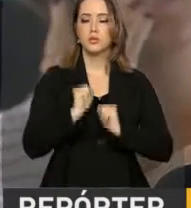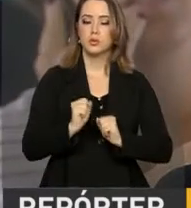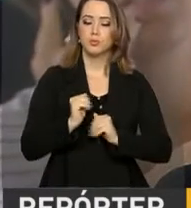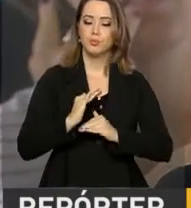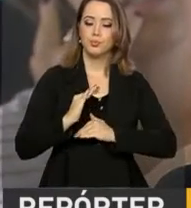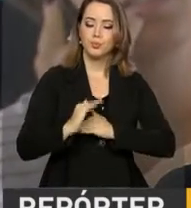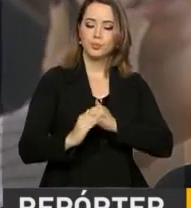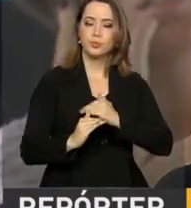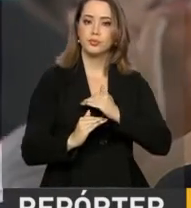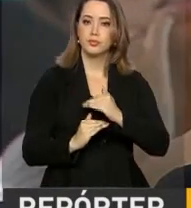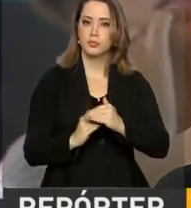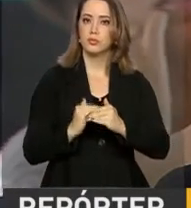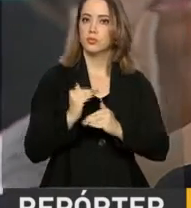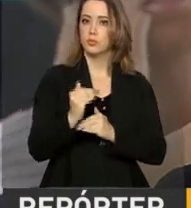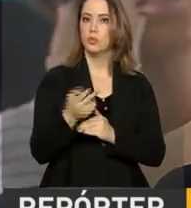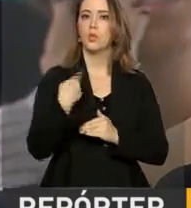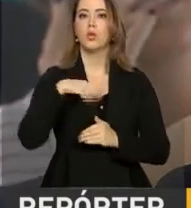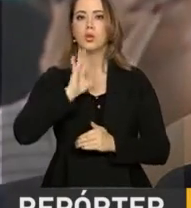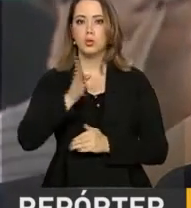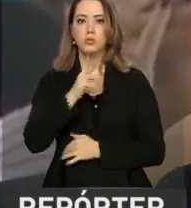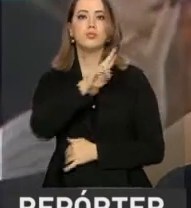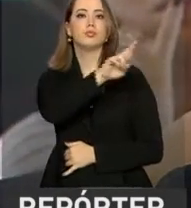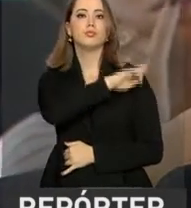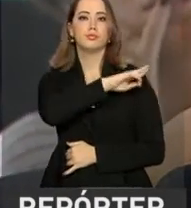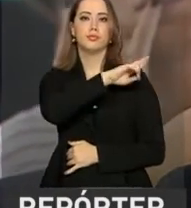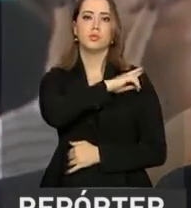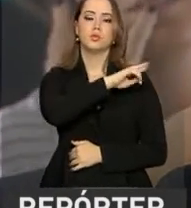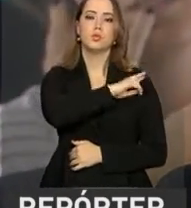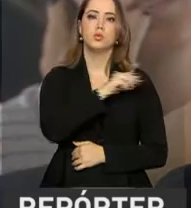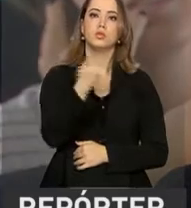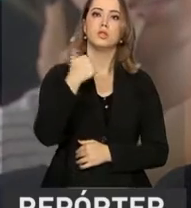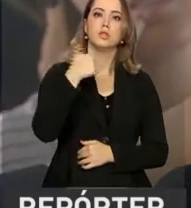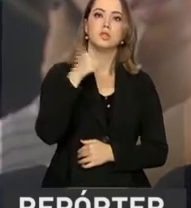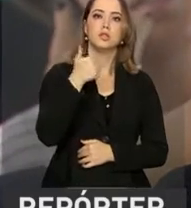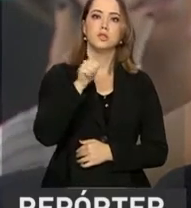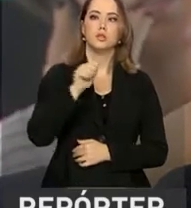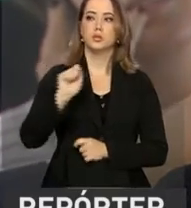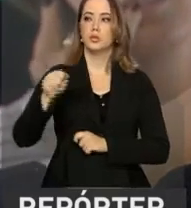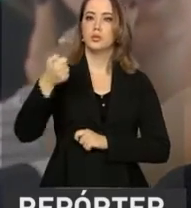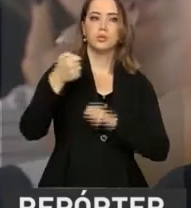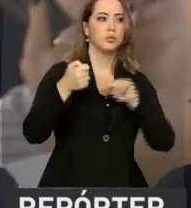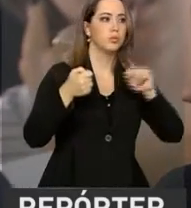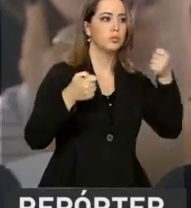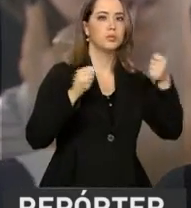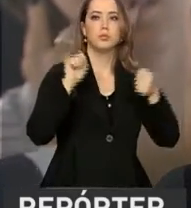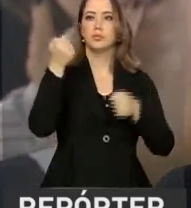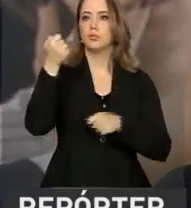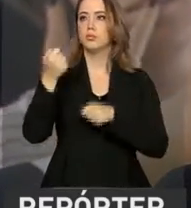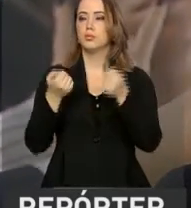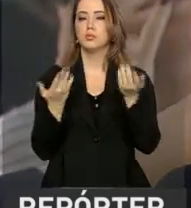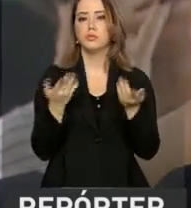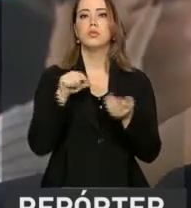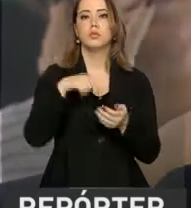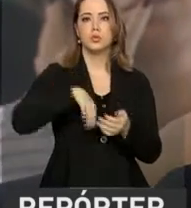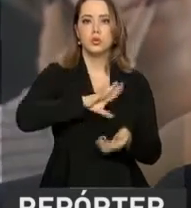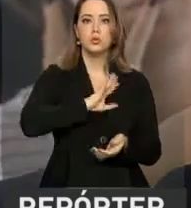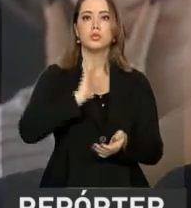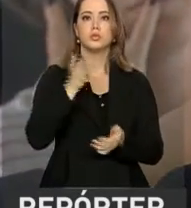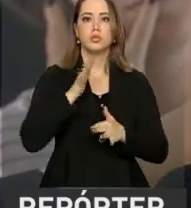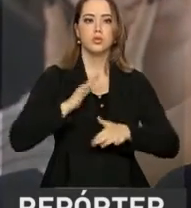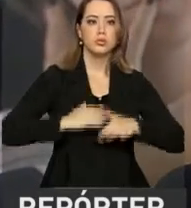com muita responsabilidade os primeiros sinais de que nós começamos a